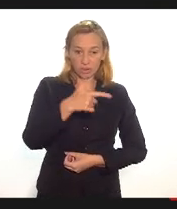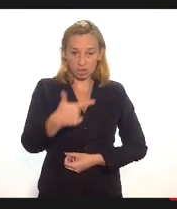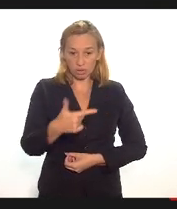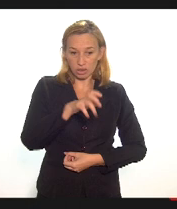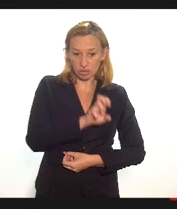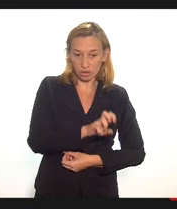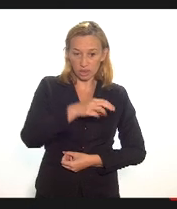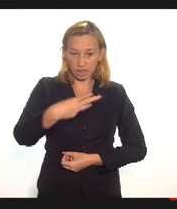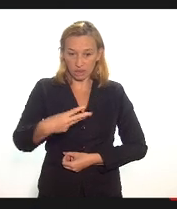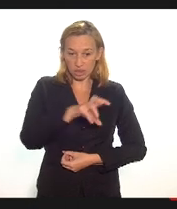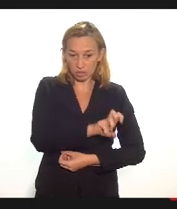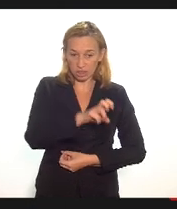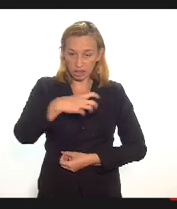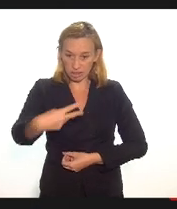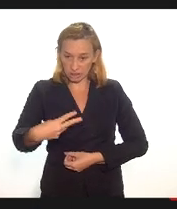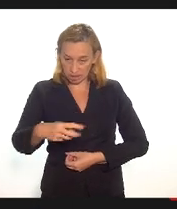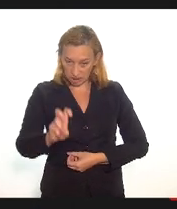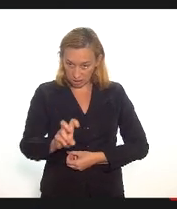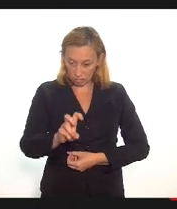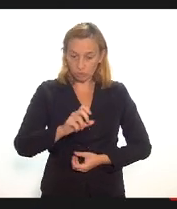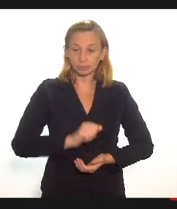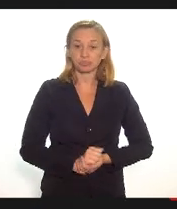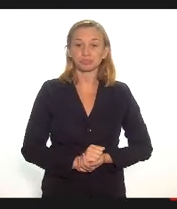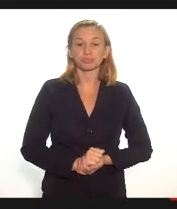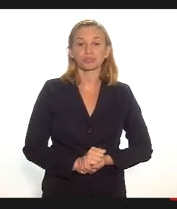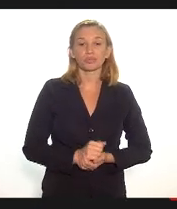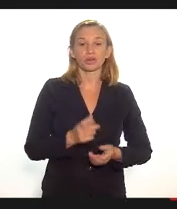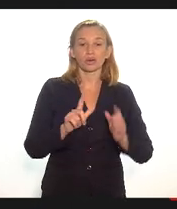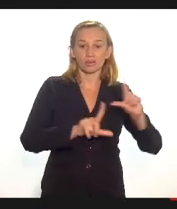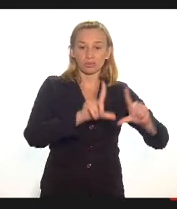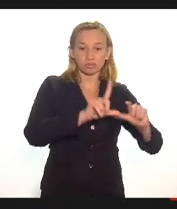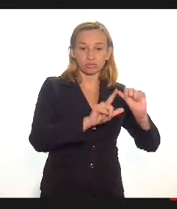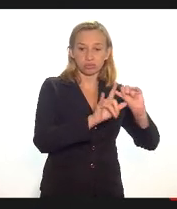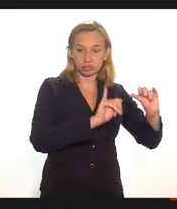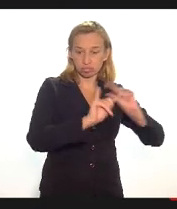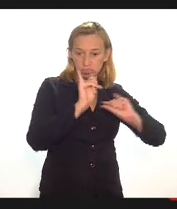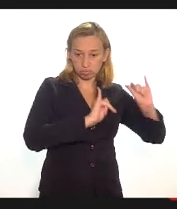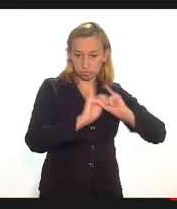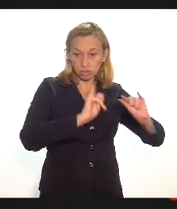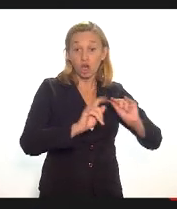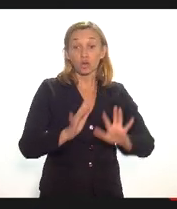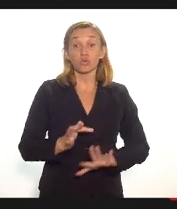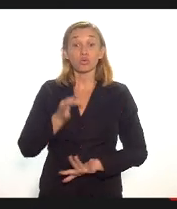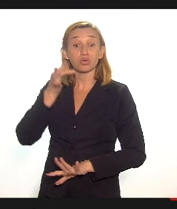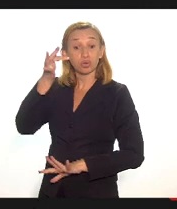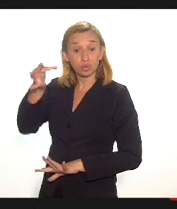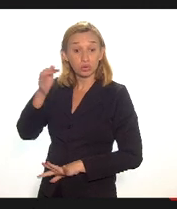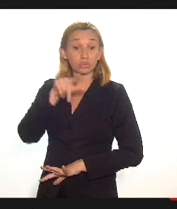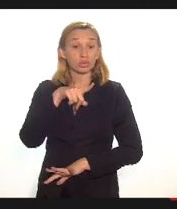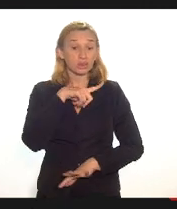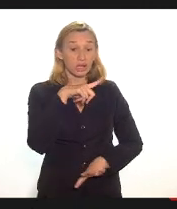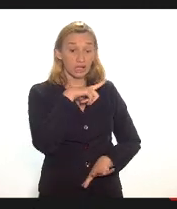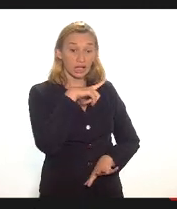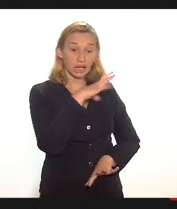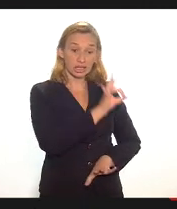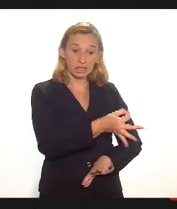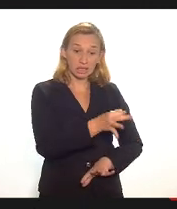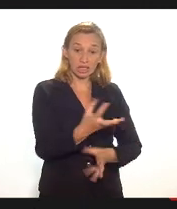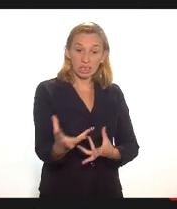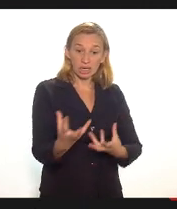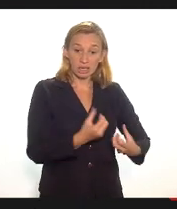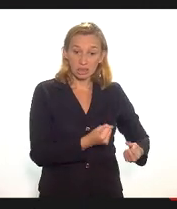55. Isso tudo é notícia de mídia, tá, gente? No futuro, ela terá condição de